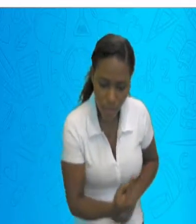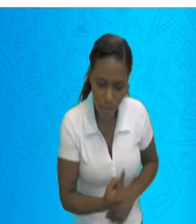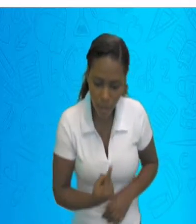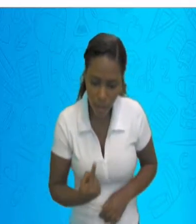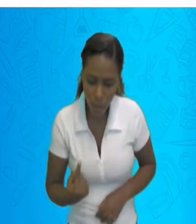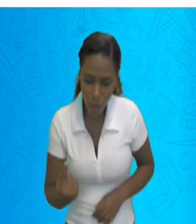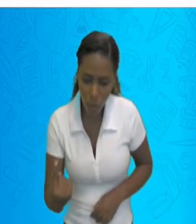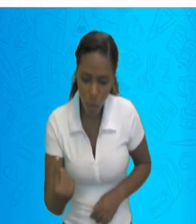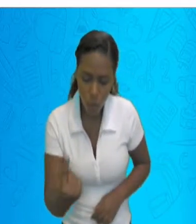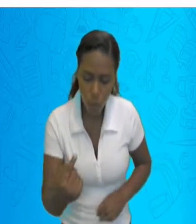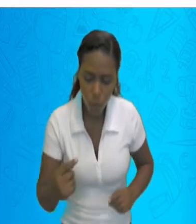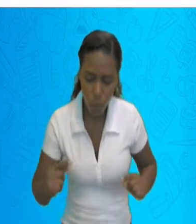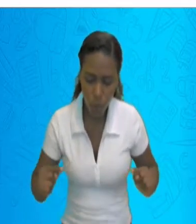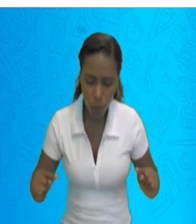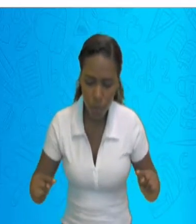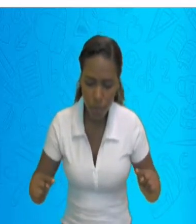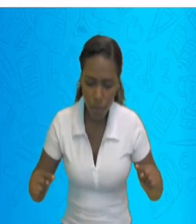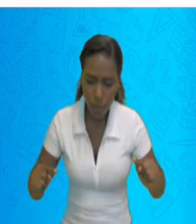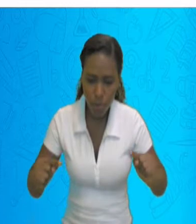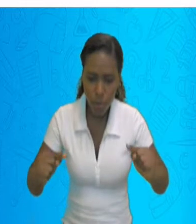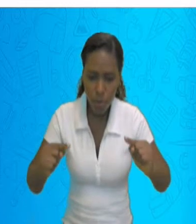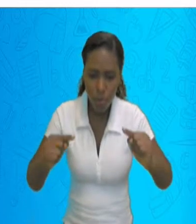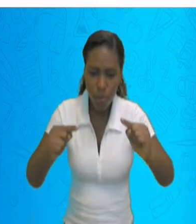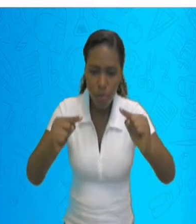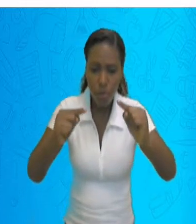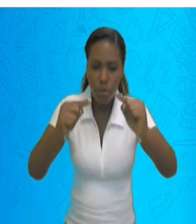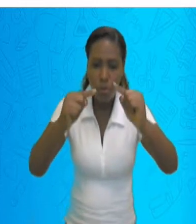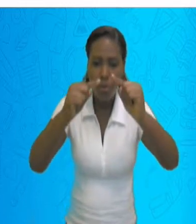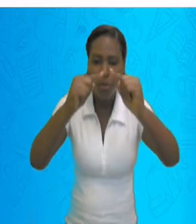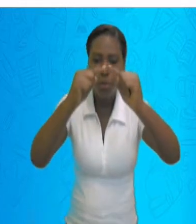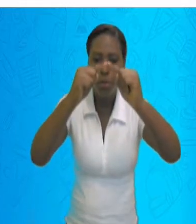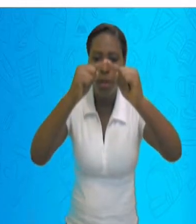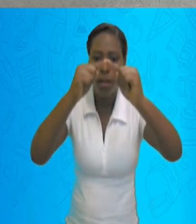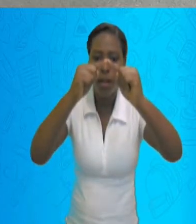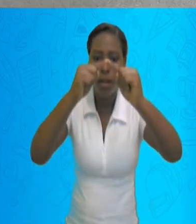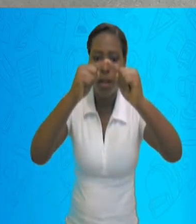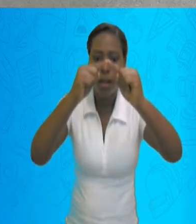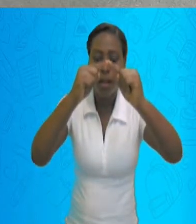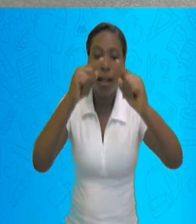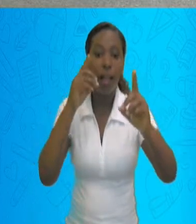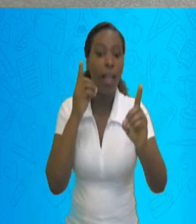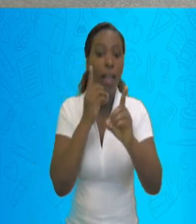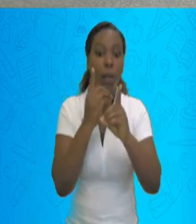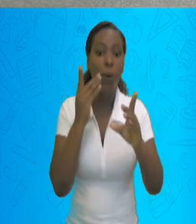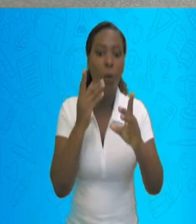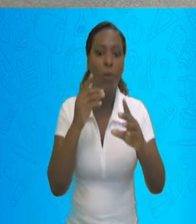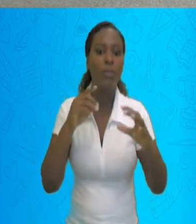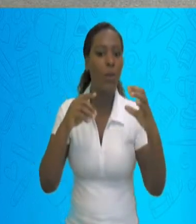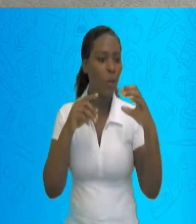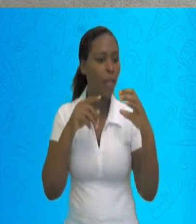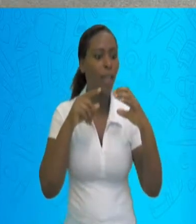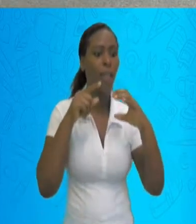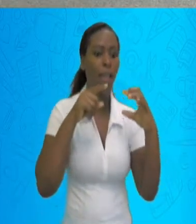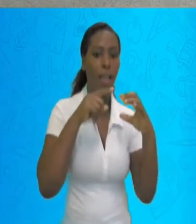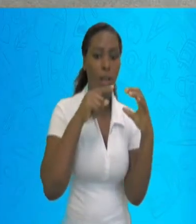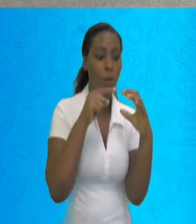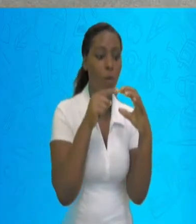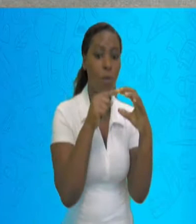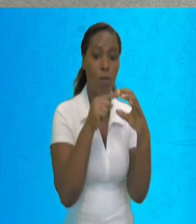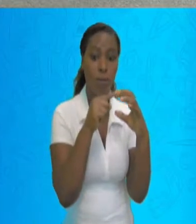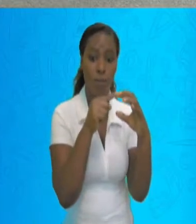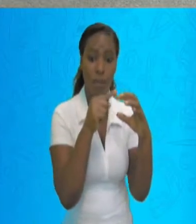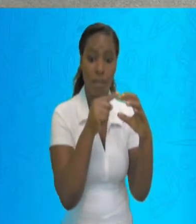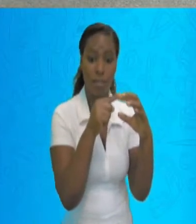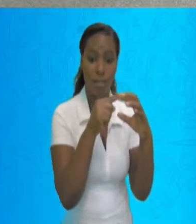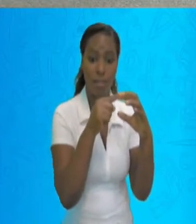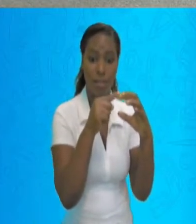uma extremidade num vértice em comum. Professor, explica melhor para mim o que seria todas essas informações. Eu trouxe